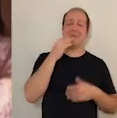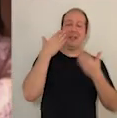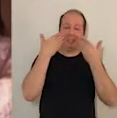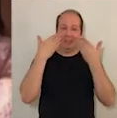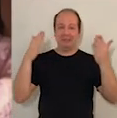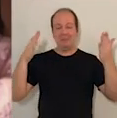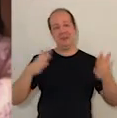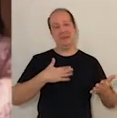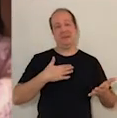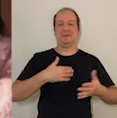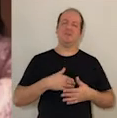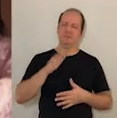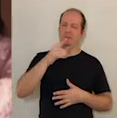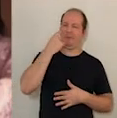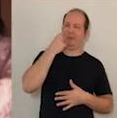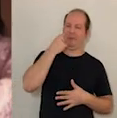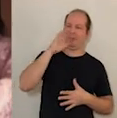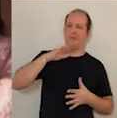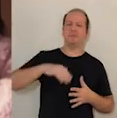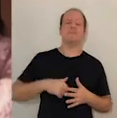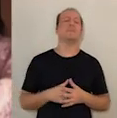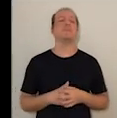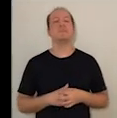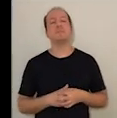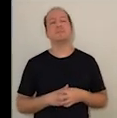Essa é boa testemunha, eu. Veremos.